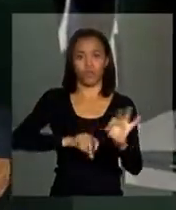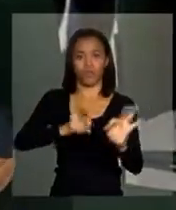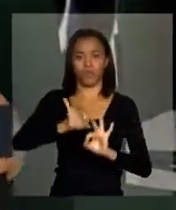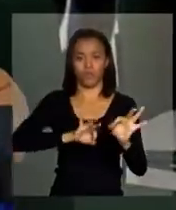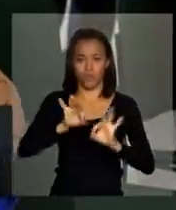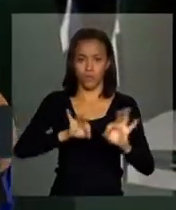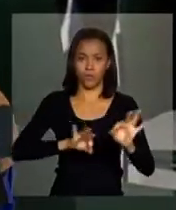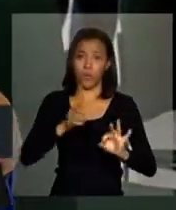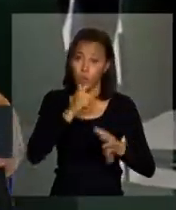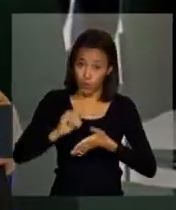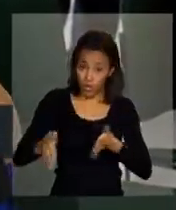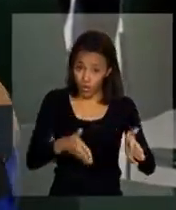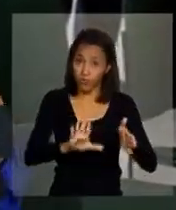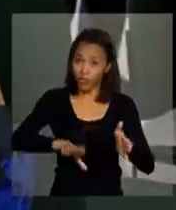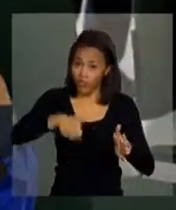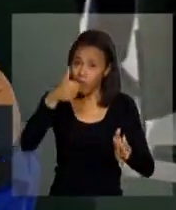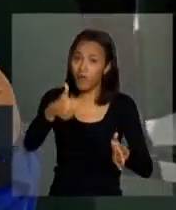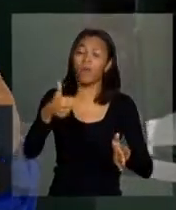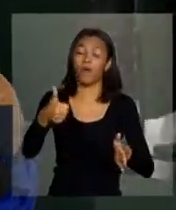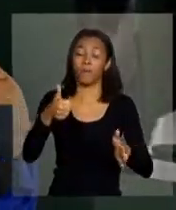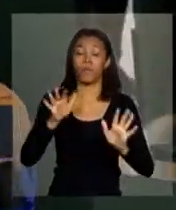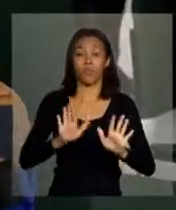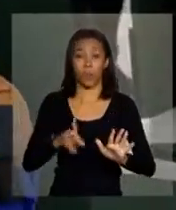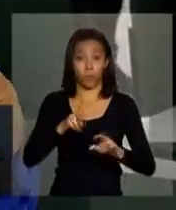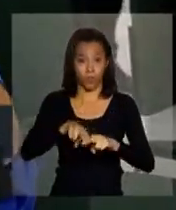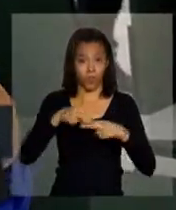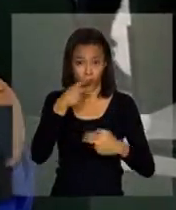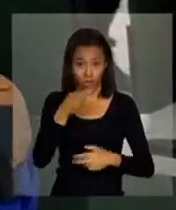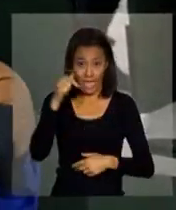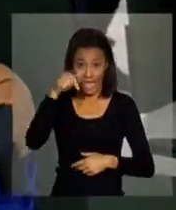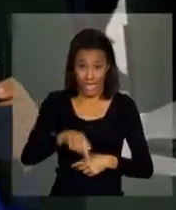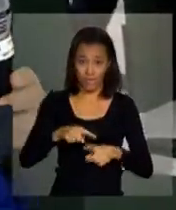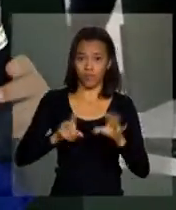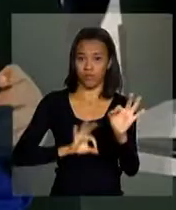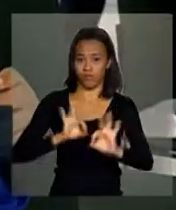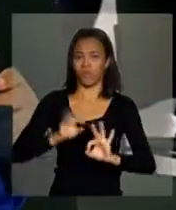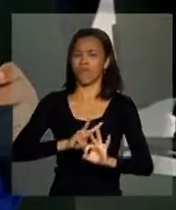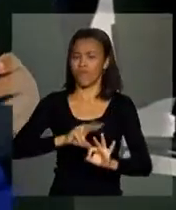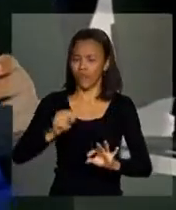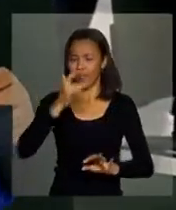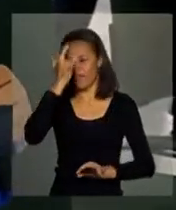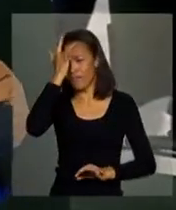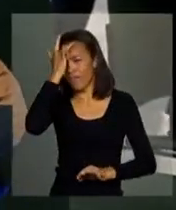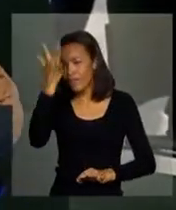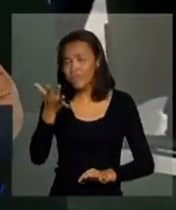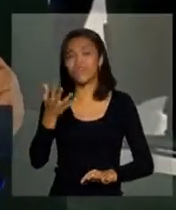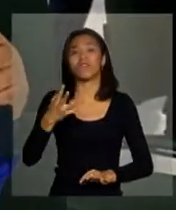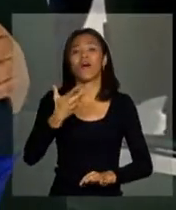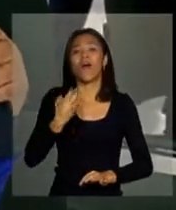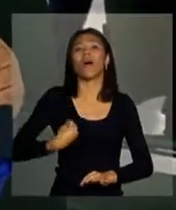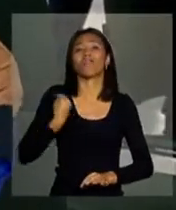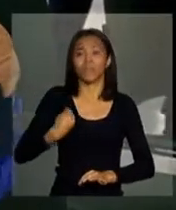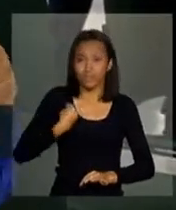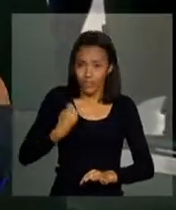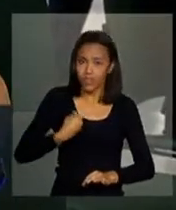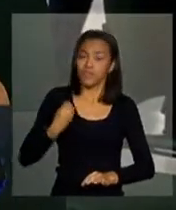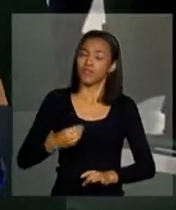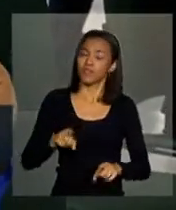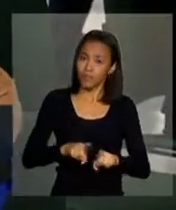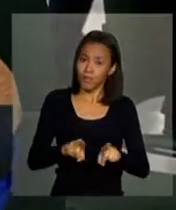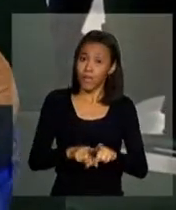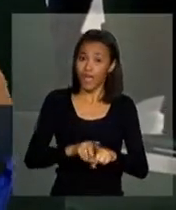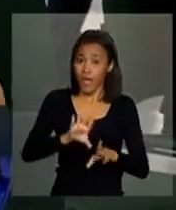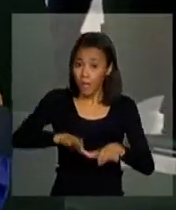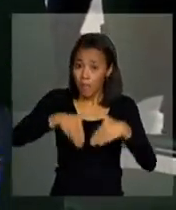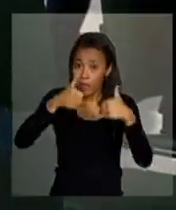nossos rios vão melhorar. Por isso que eu digo que indiretamente esse projeto vai facilitar a vinda e a melhoria para o